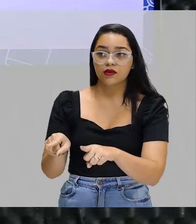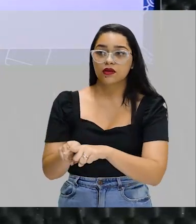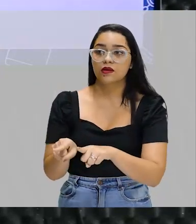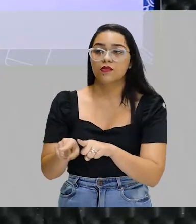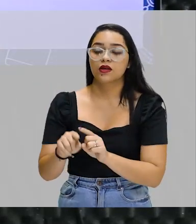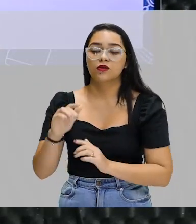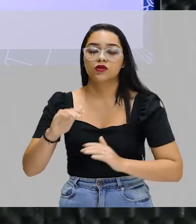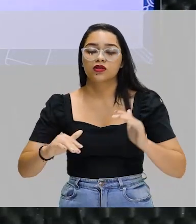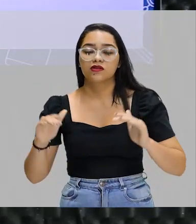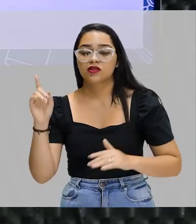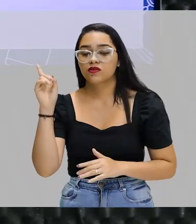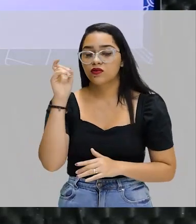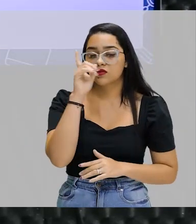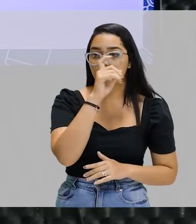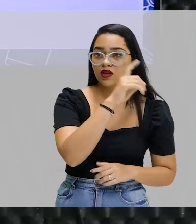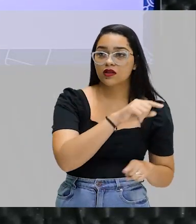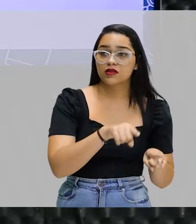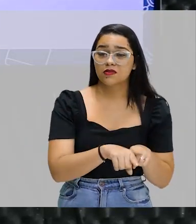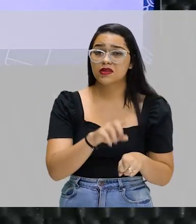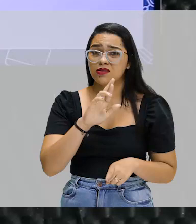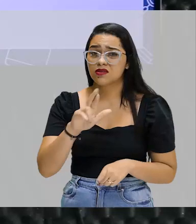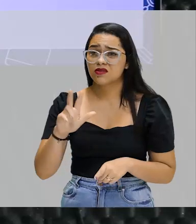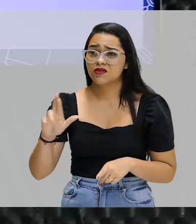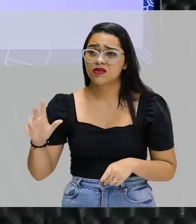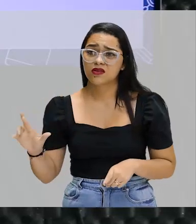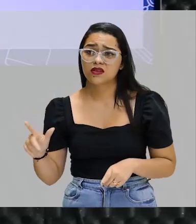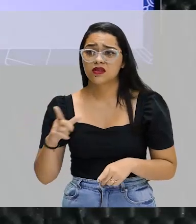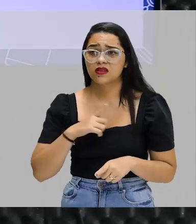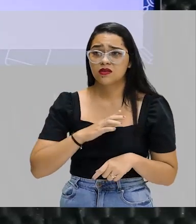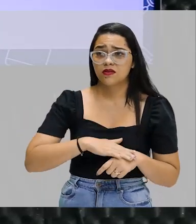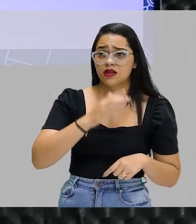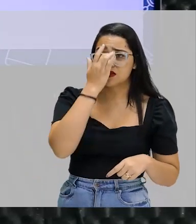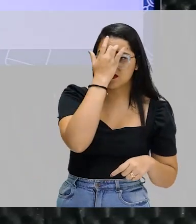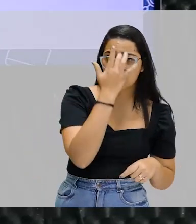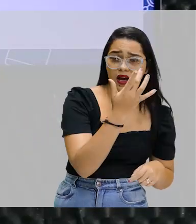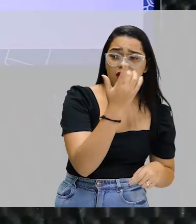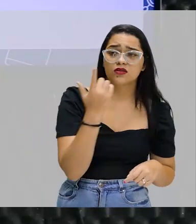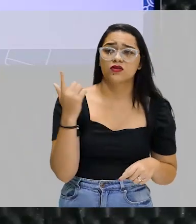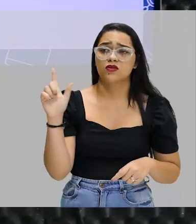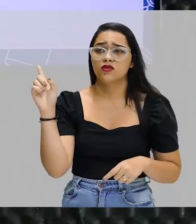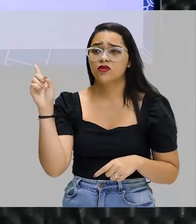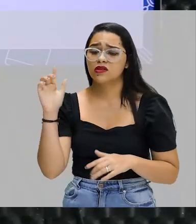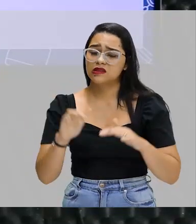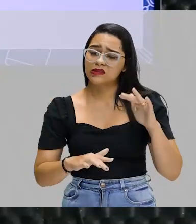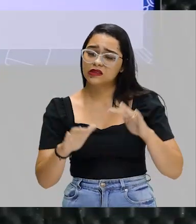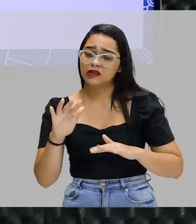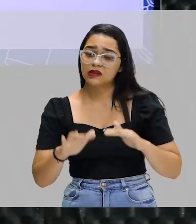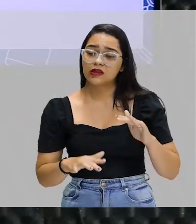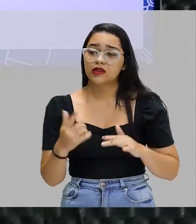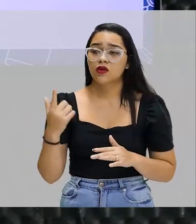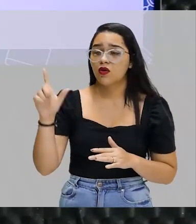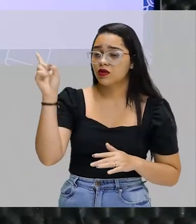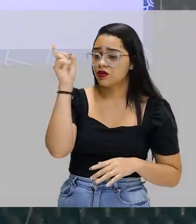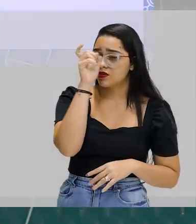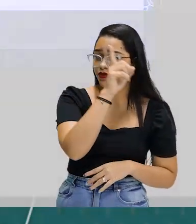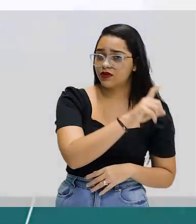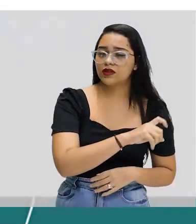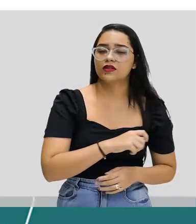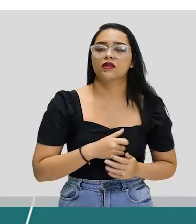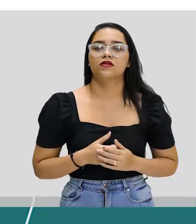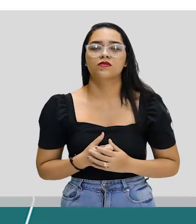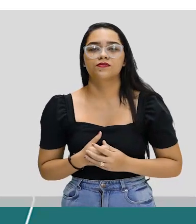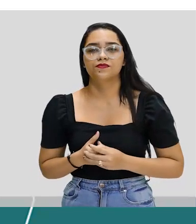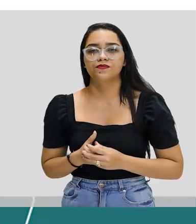os níveis de dificuldade também são diferentes. Tem questões que são mais fáceis, questões que são intermediárias e algumas questões